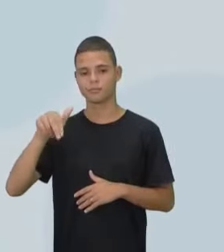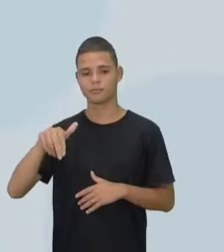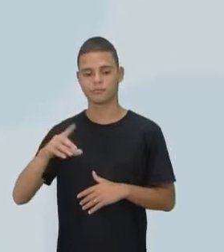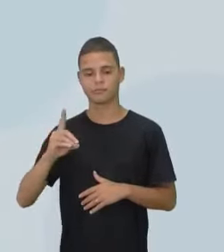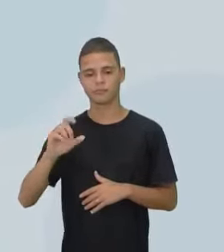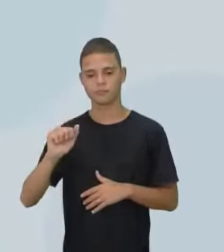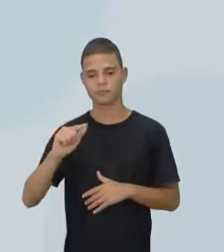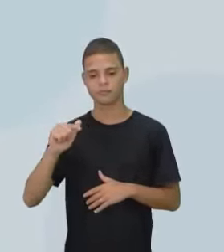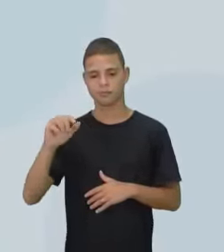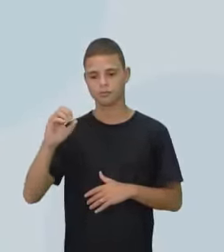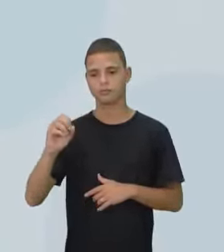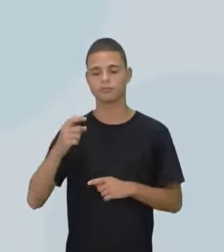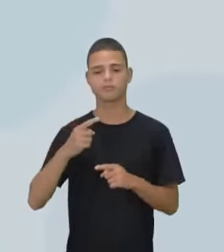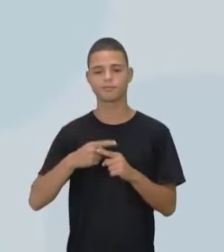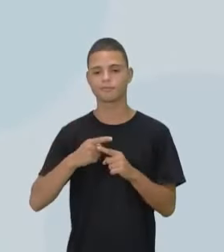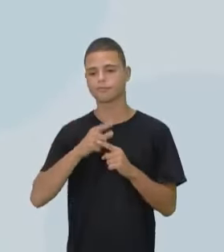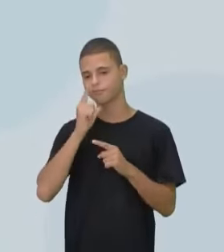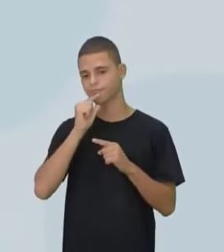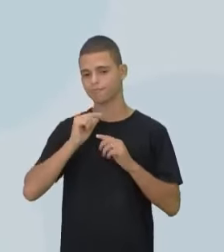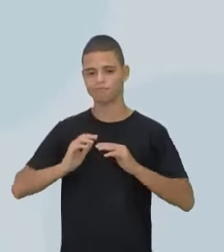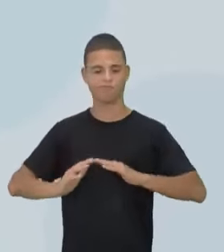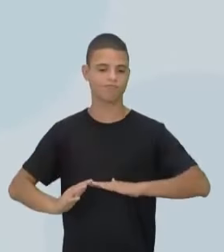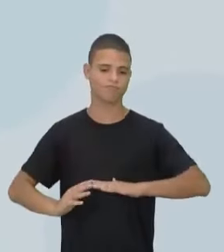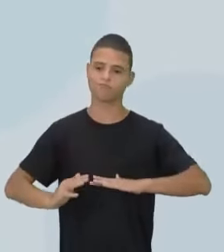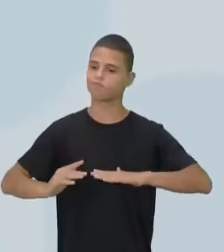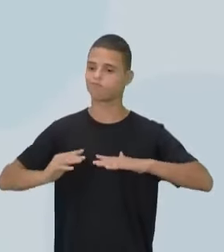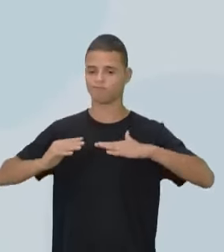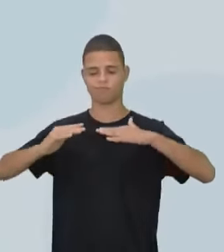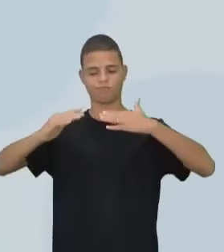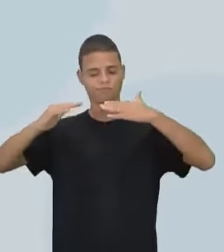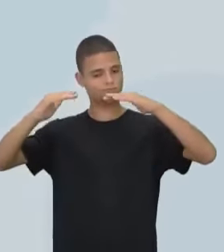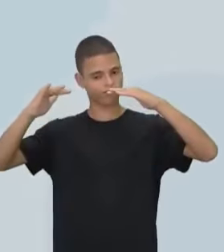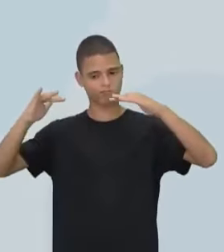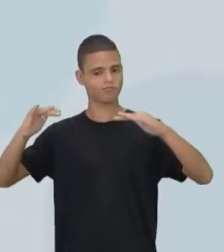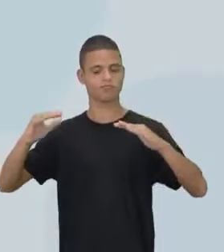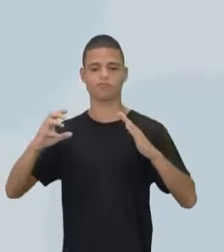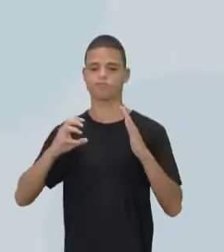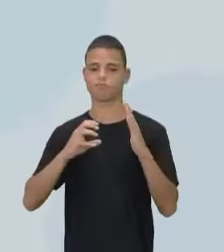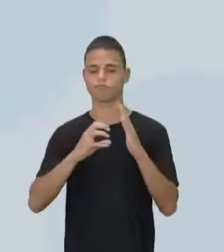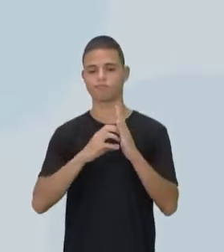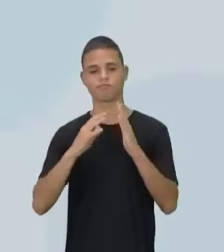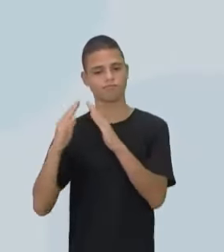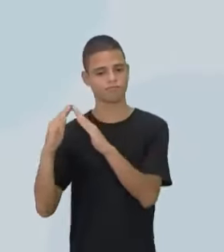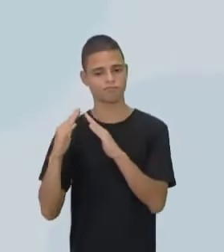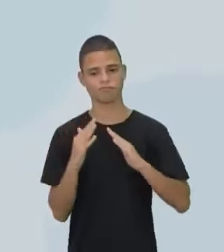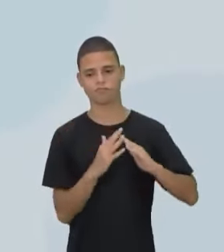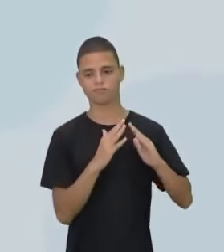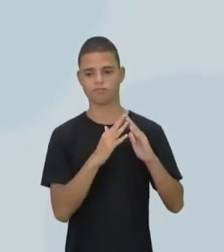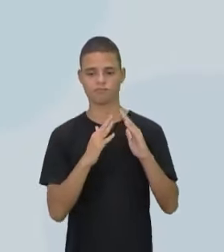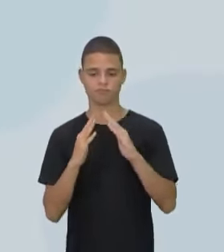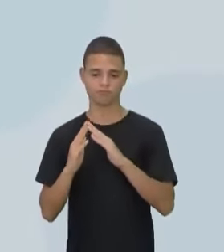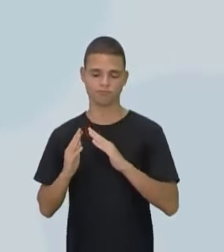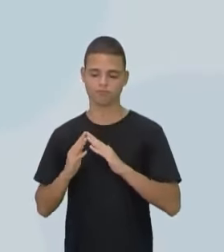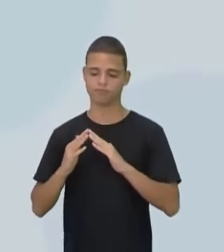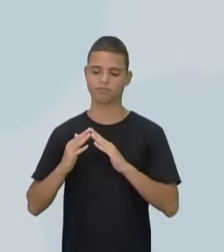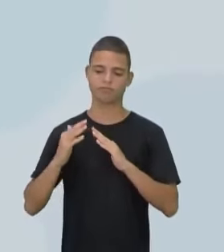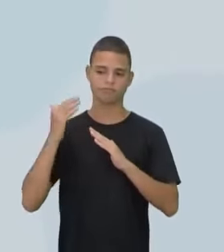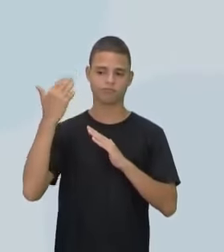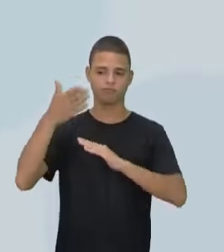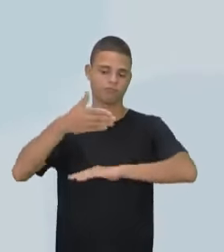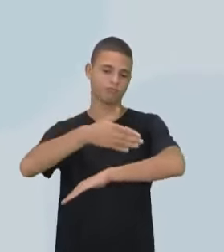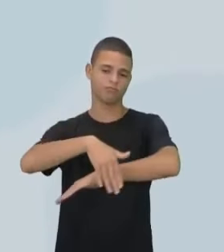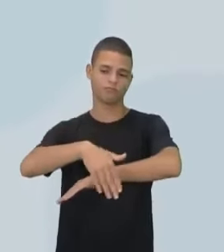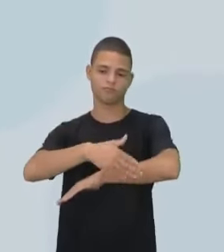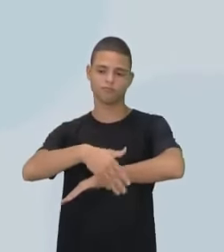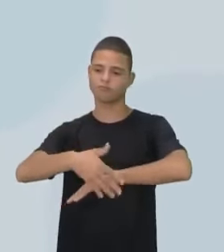a água extravasou as margens e aí atingiu as casas que estavam na várzea, ou